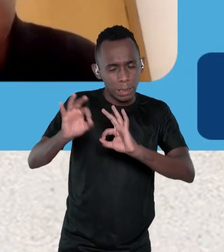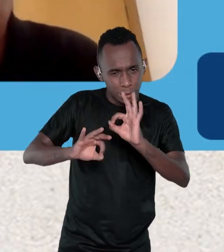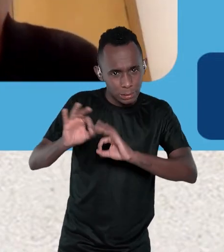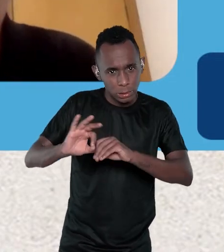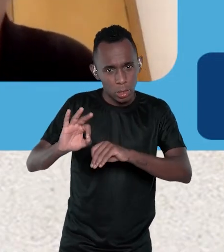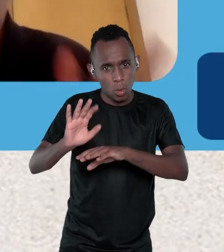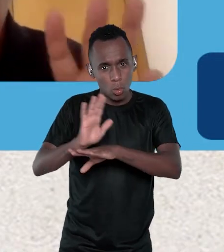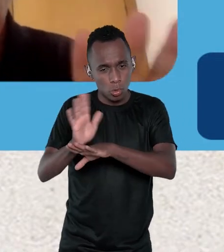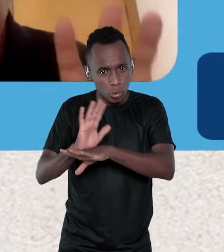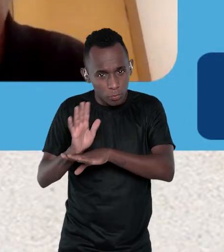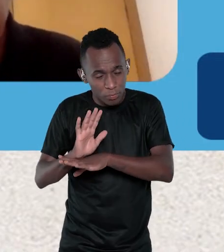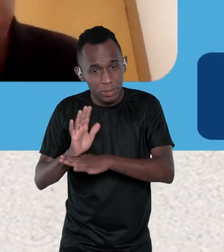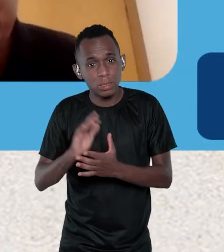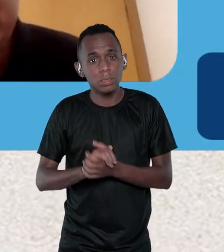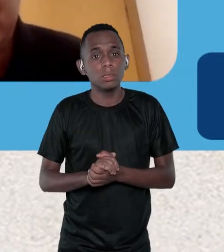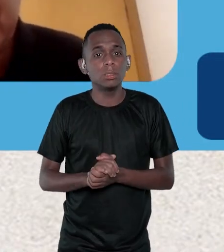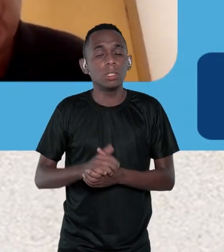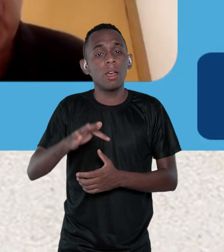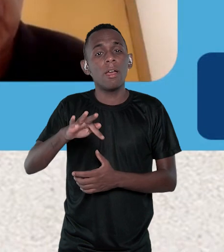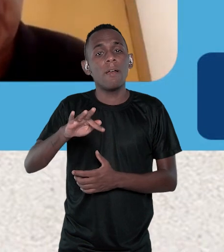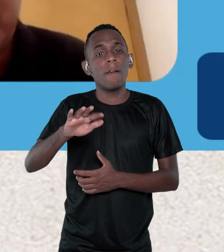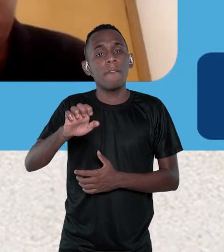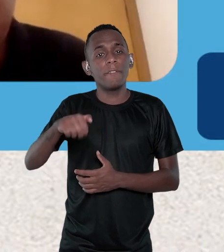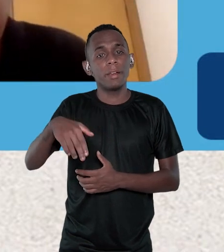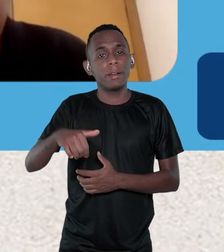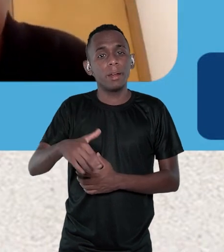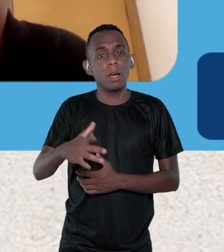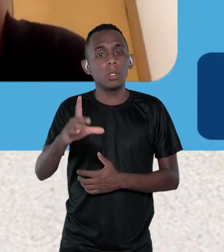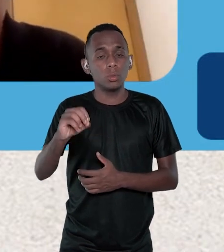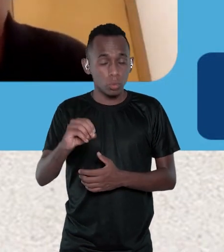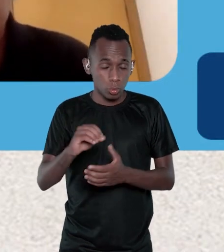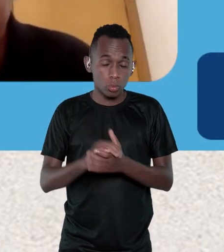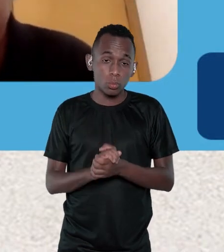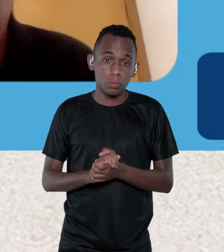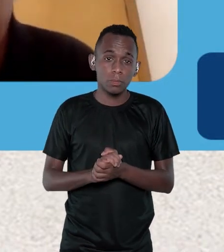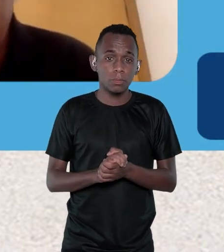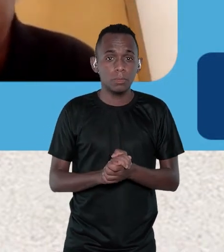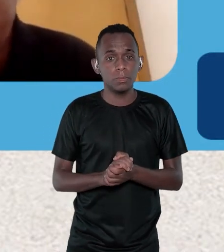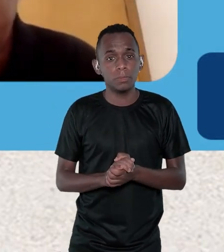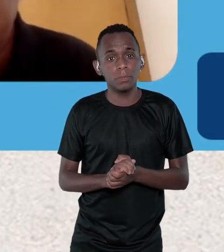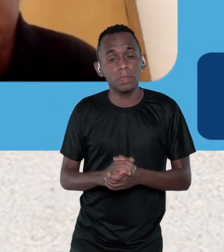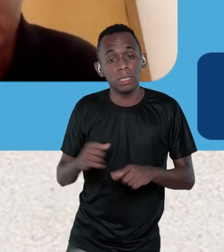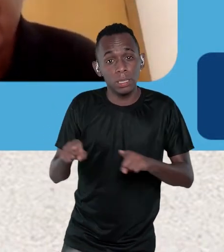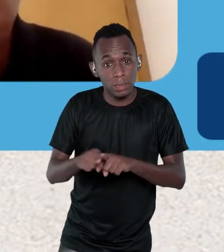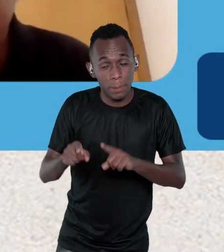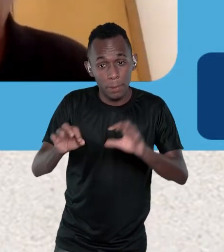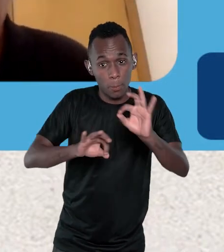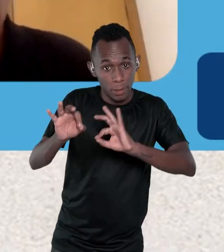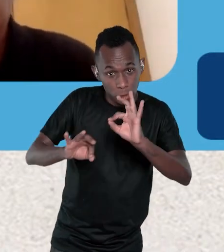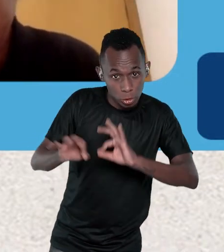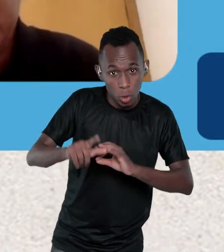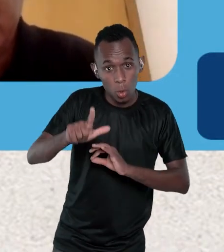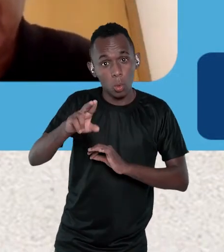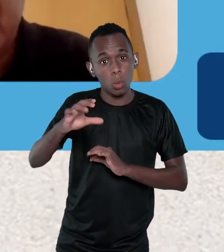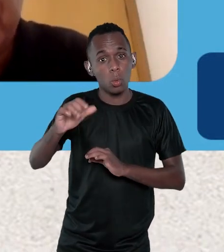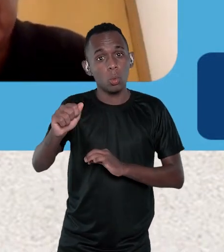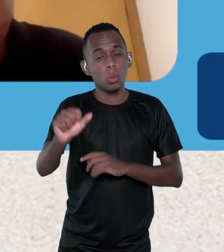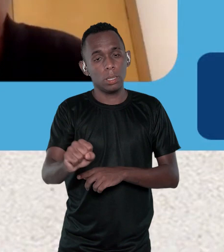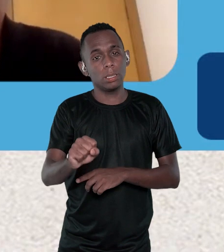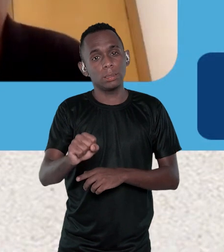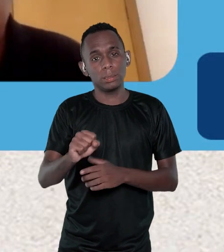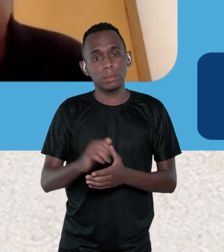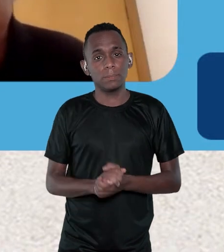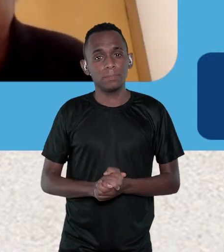a direção de vídeo é do Fernando Batista, da Noir Filmes, e